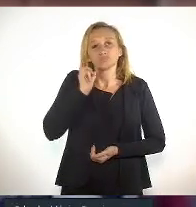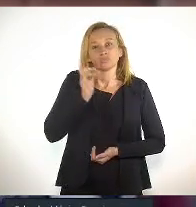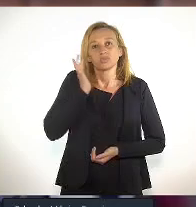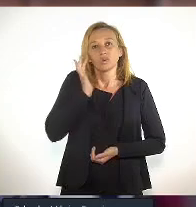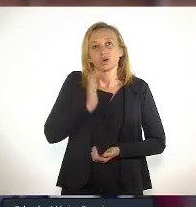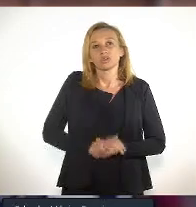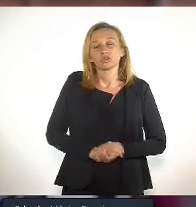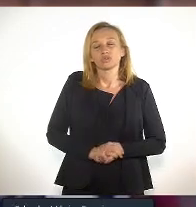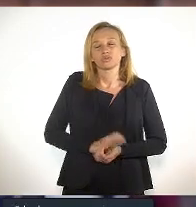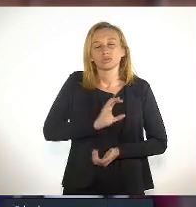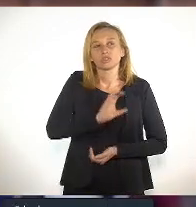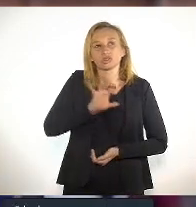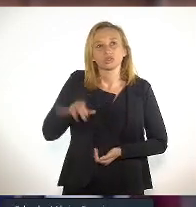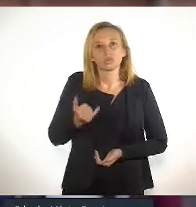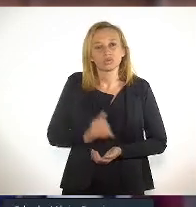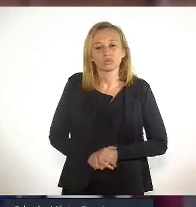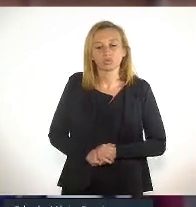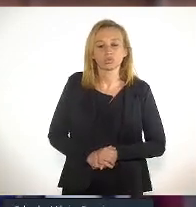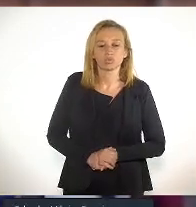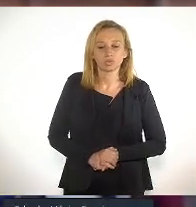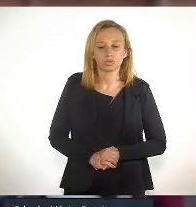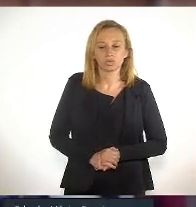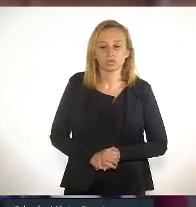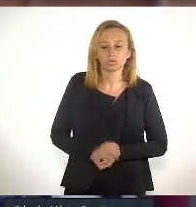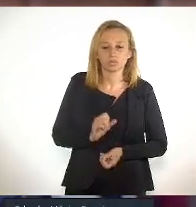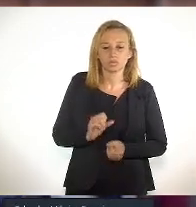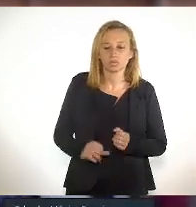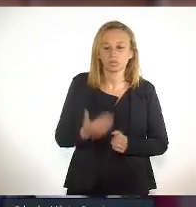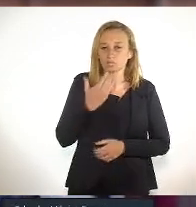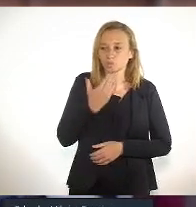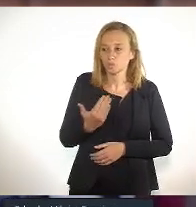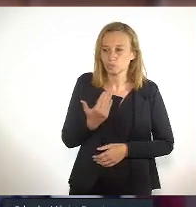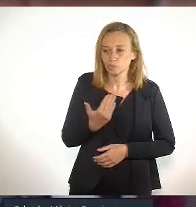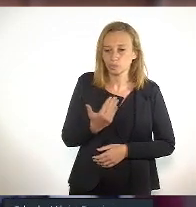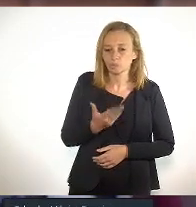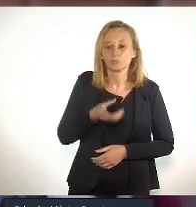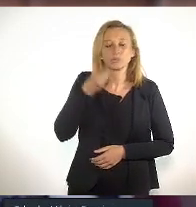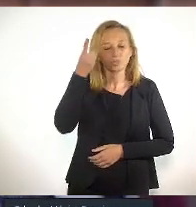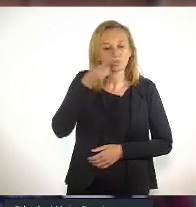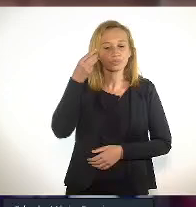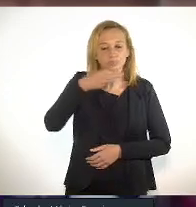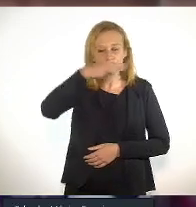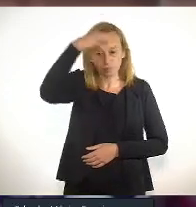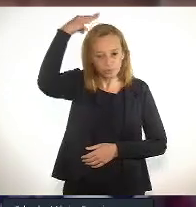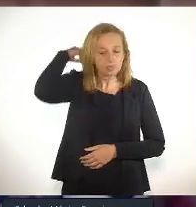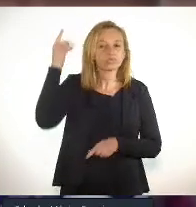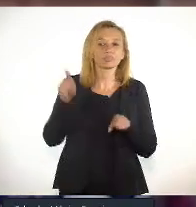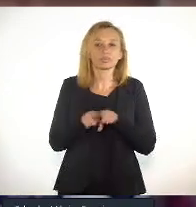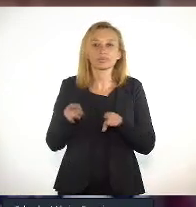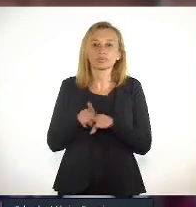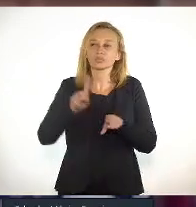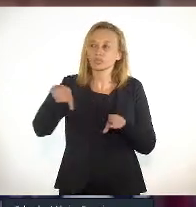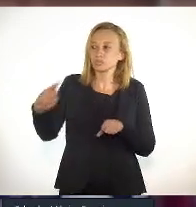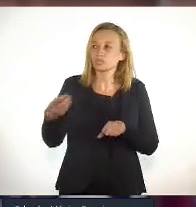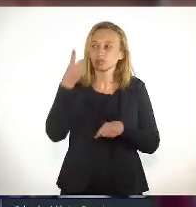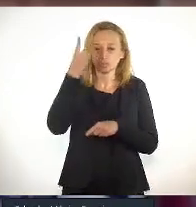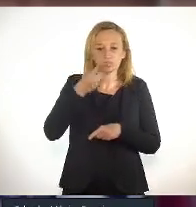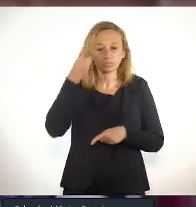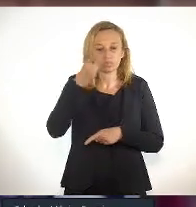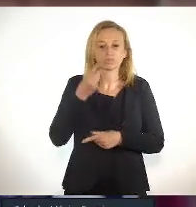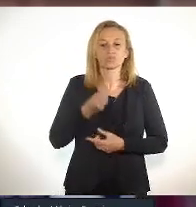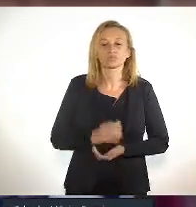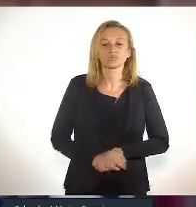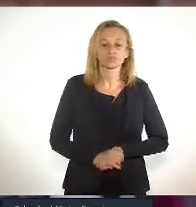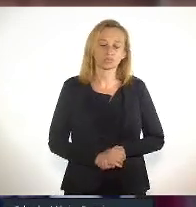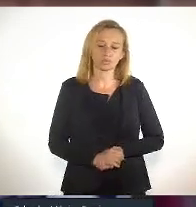nossa reunião da CCJ, eu fiz uma solicitação ao deputado Márcio Pacheco, também aos demais deputados que ali estavam,